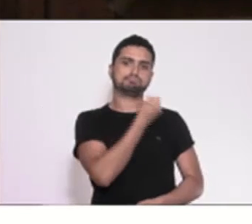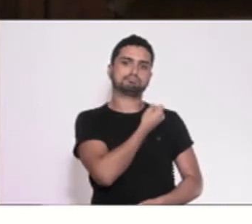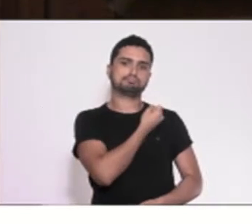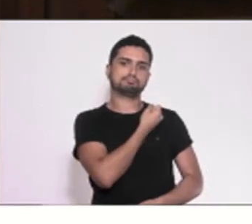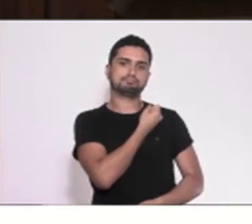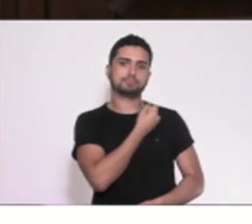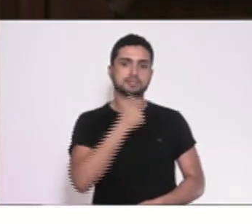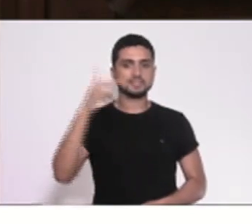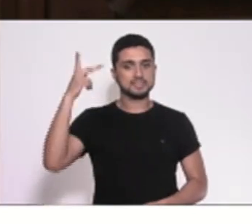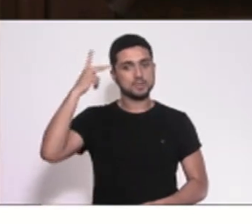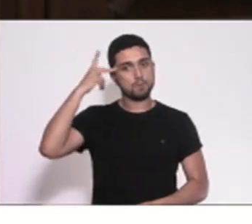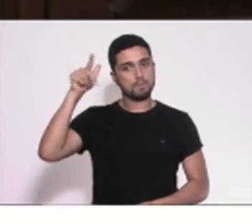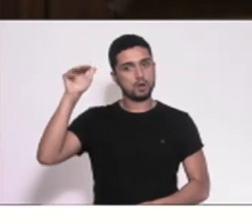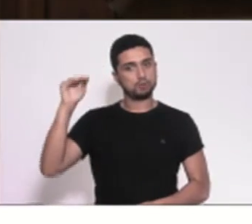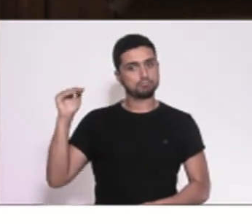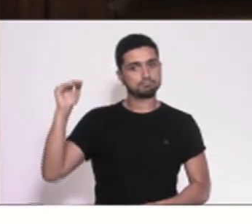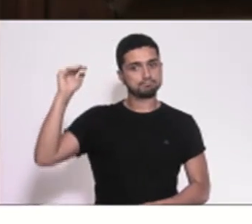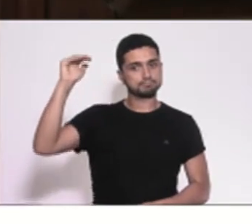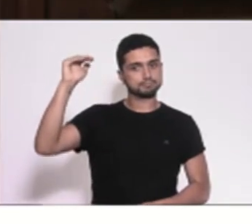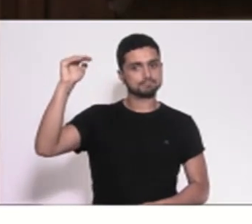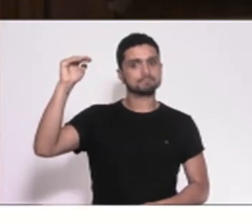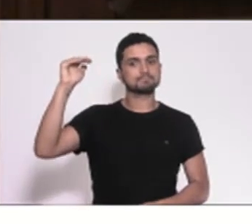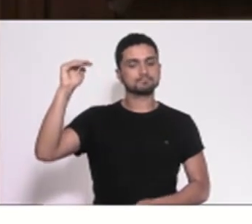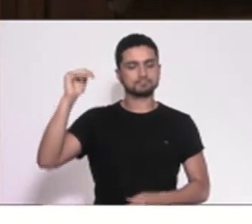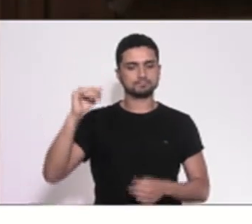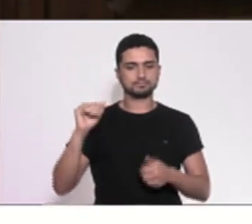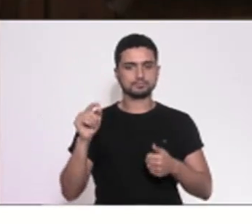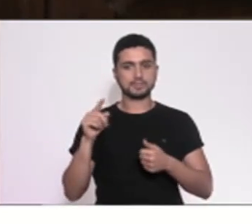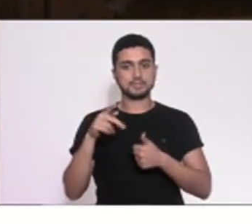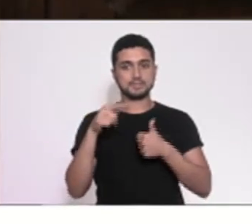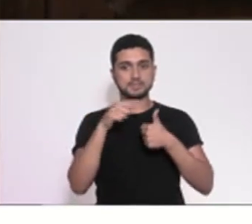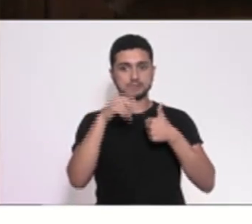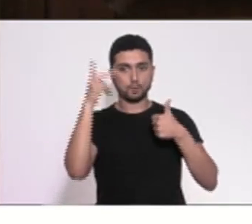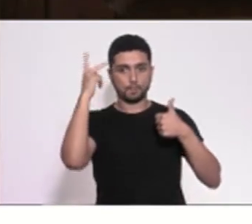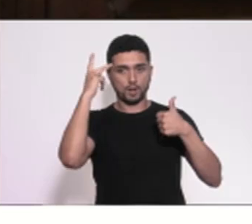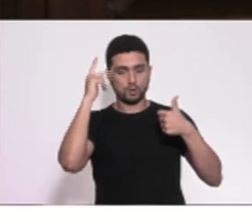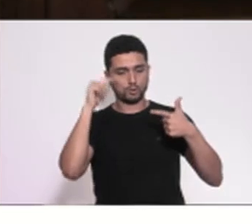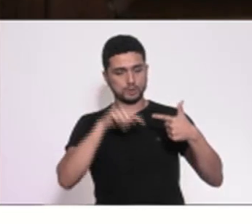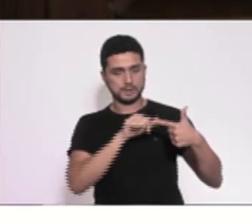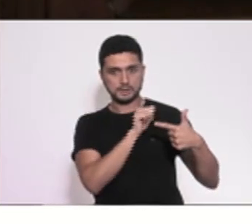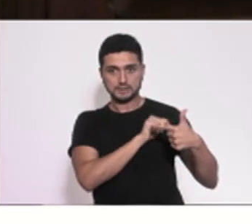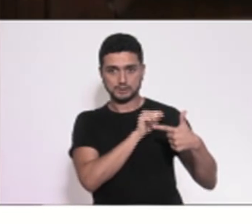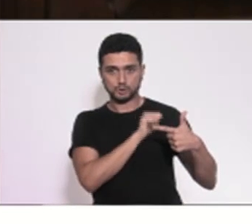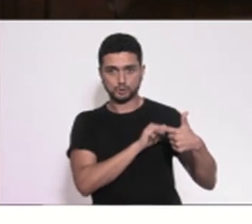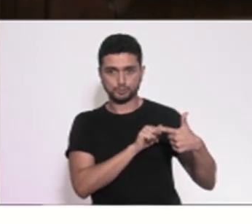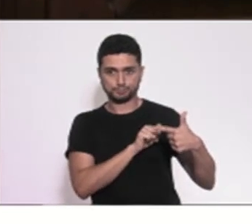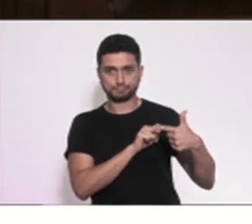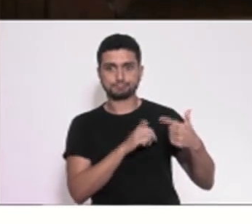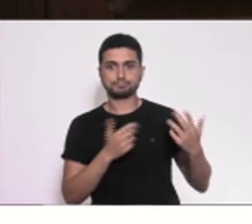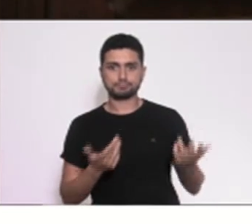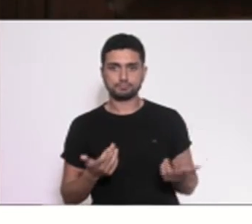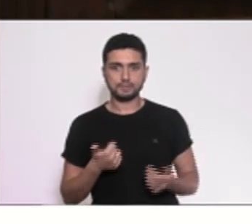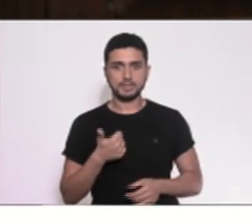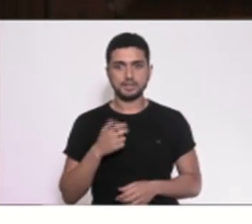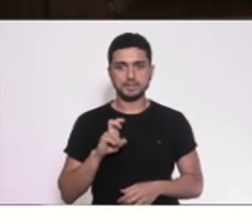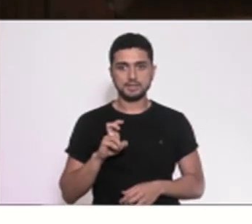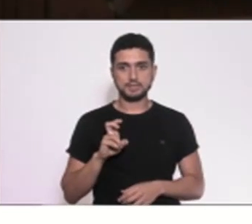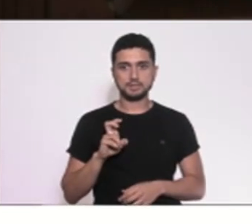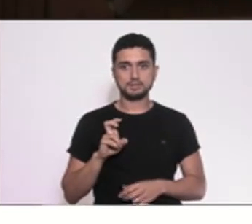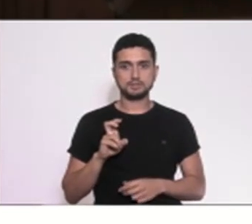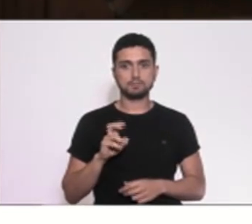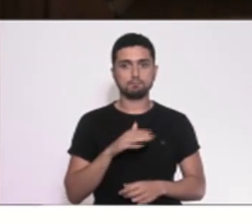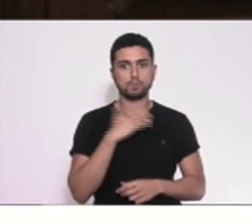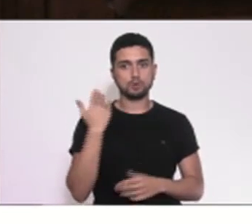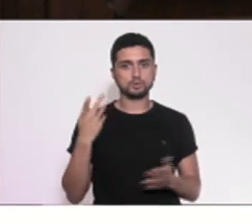Ou seja, a posição do Rio de Janeiro, com 15 casos reportados contra 19 casos